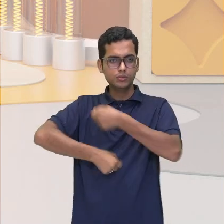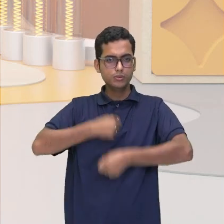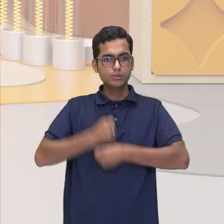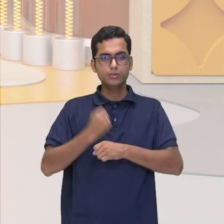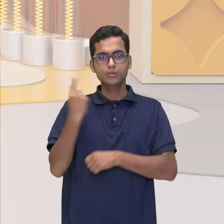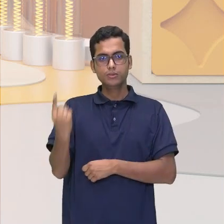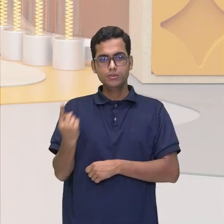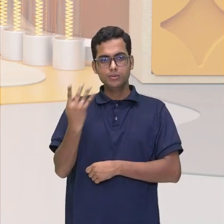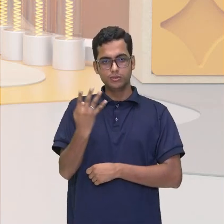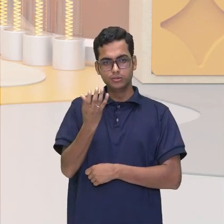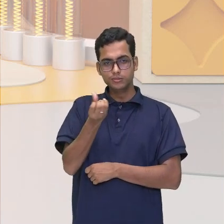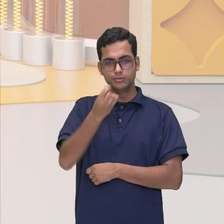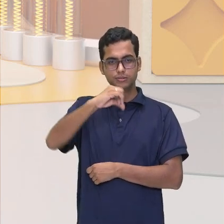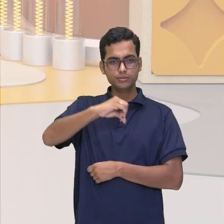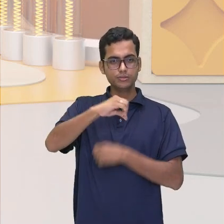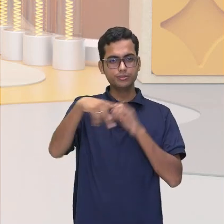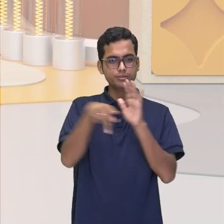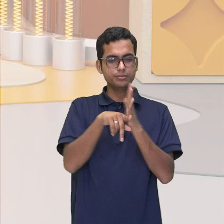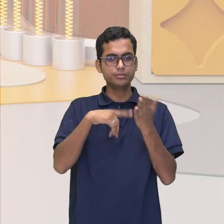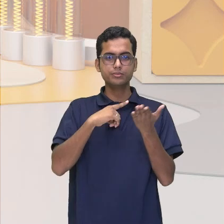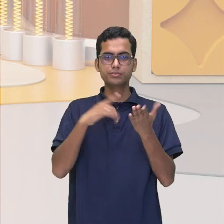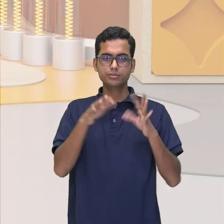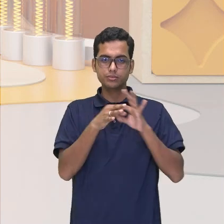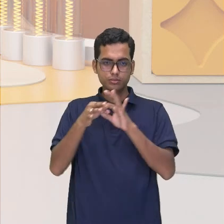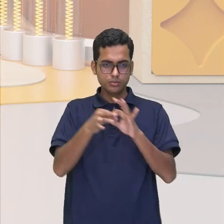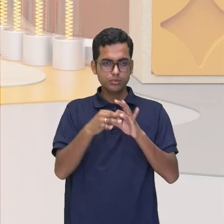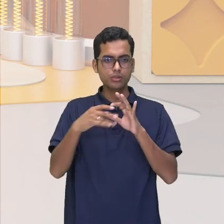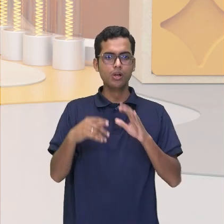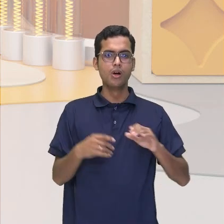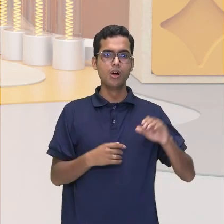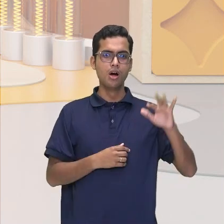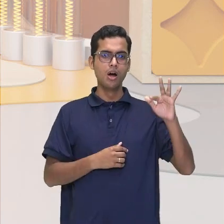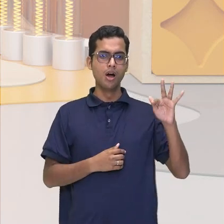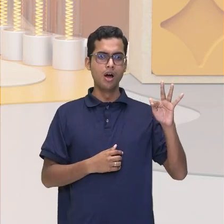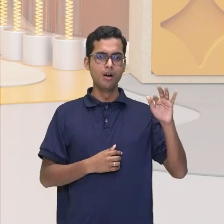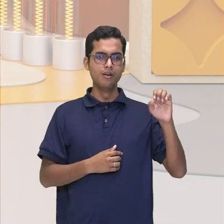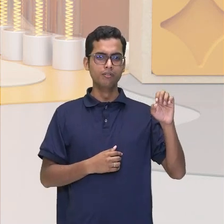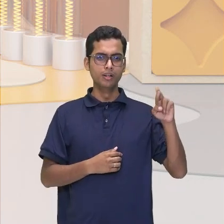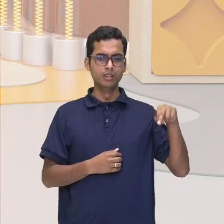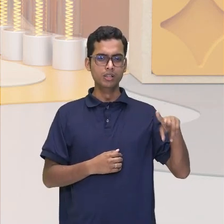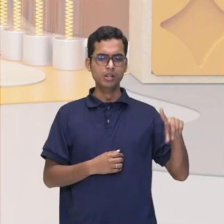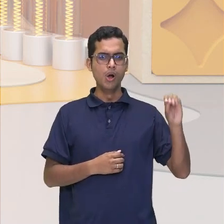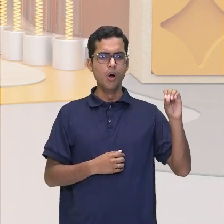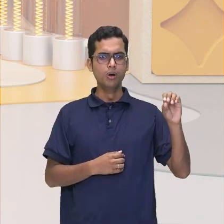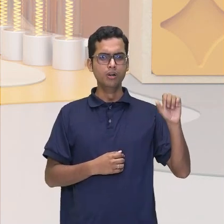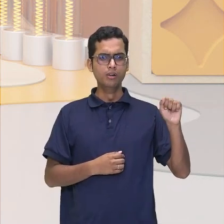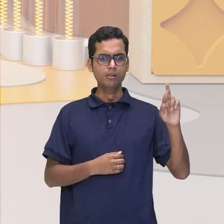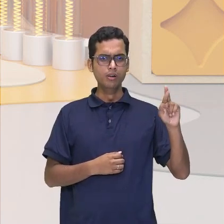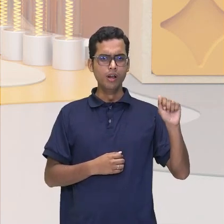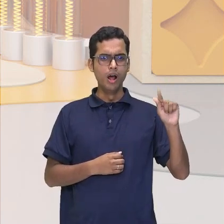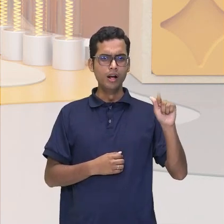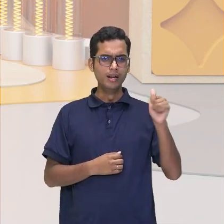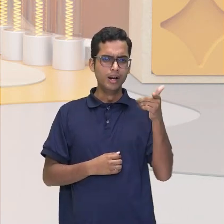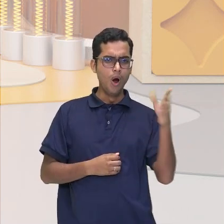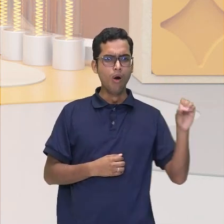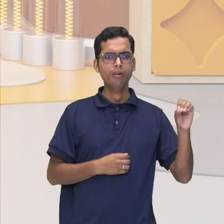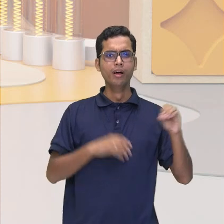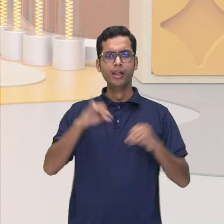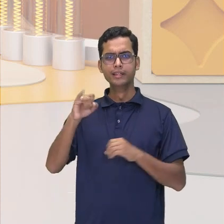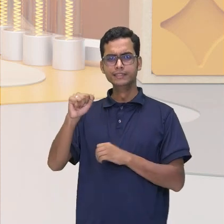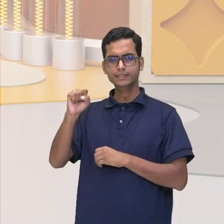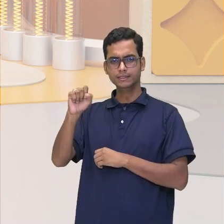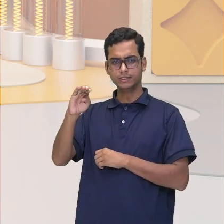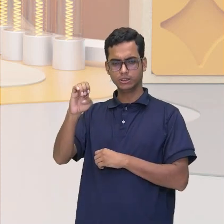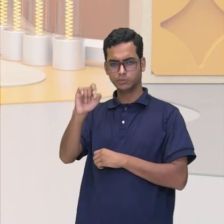1469, vai ocorrer a união matrimonial entre Fernando de Aragão e Isabel de Castela. E